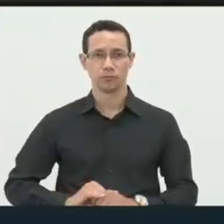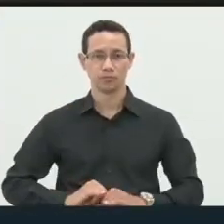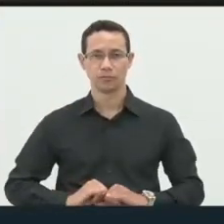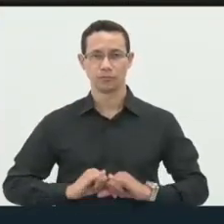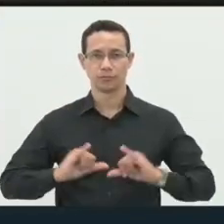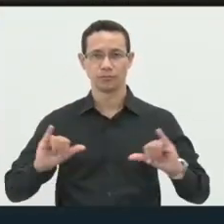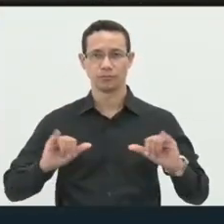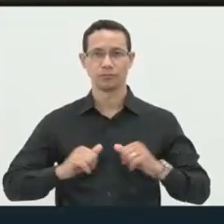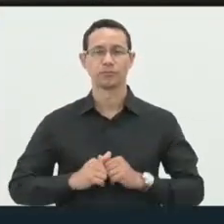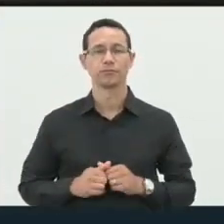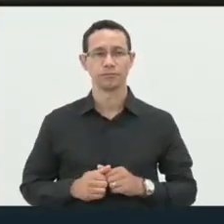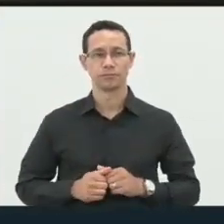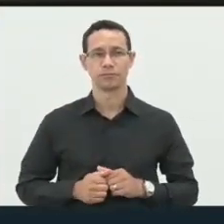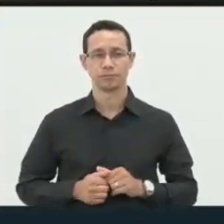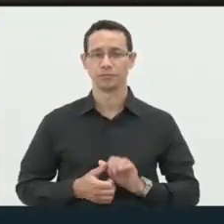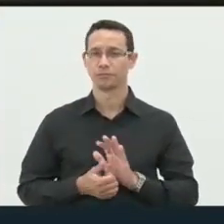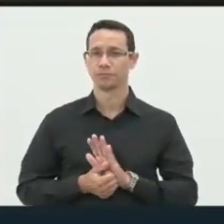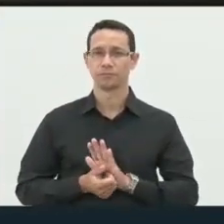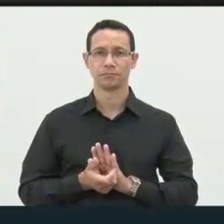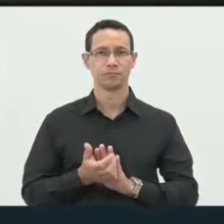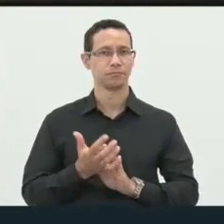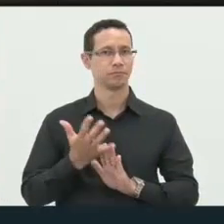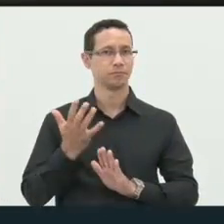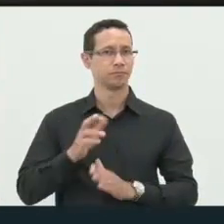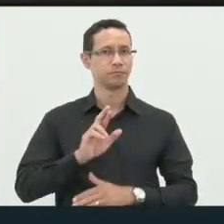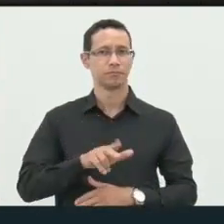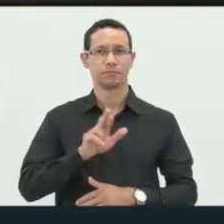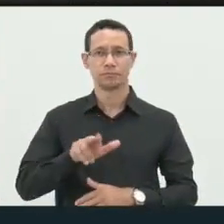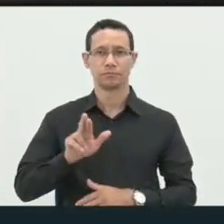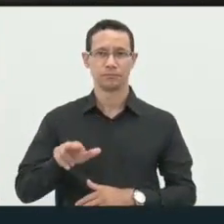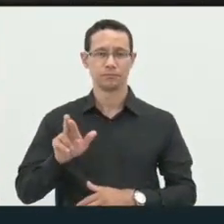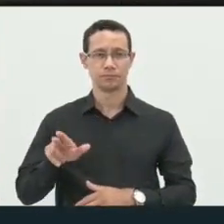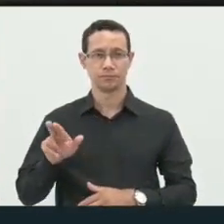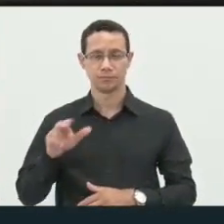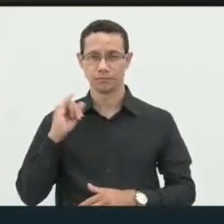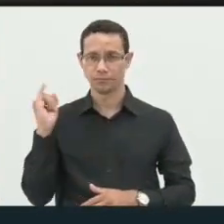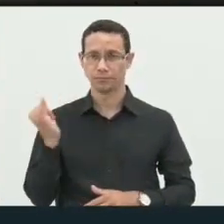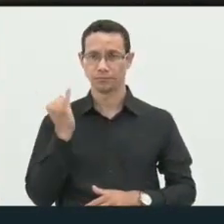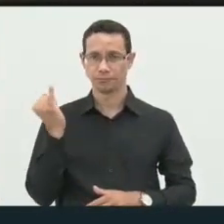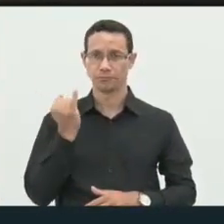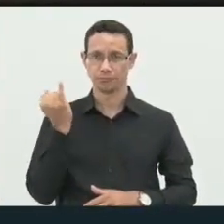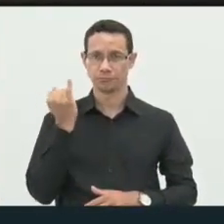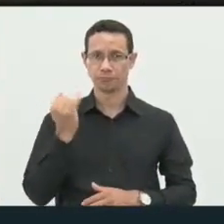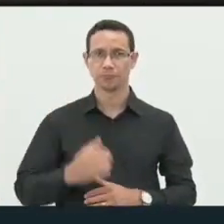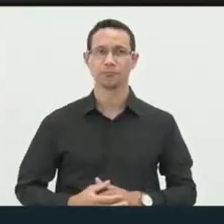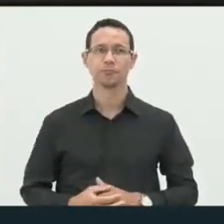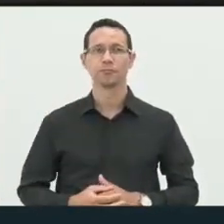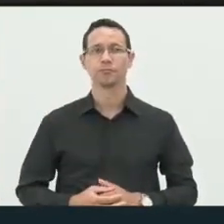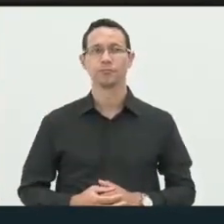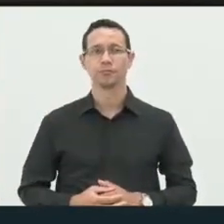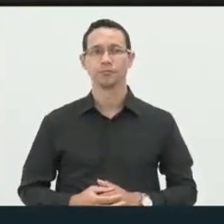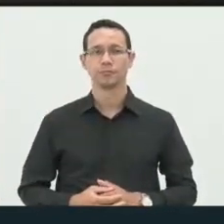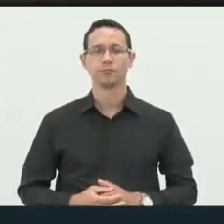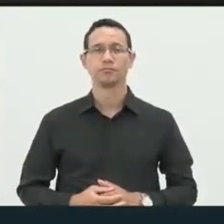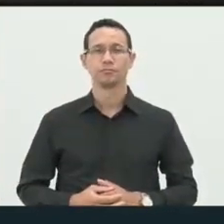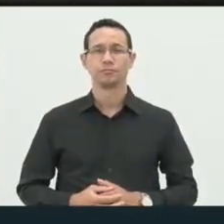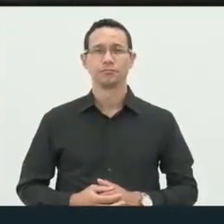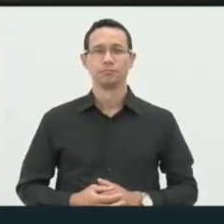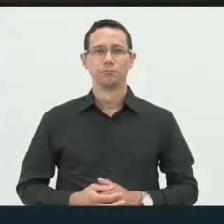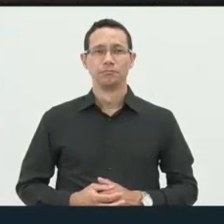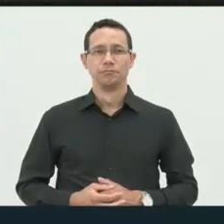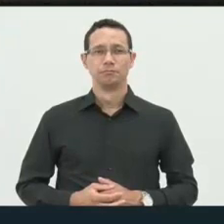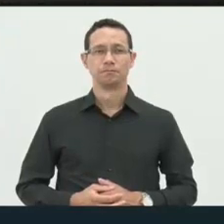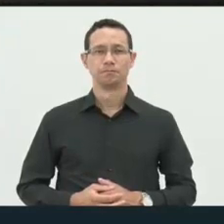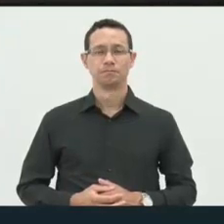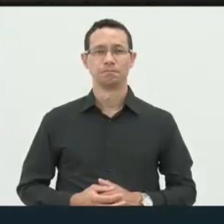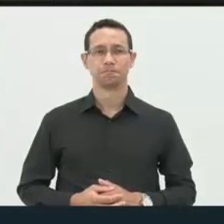várias medidas que eu considero de suma importância uma delas é